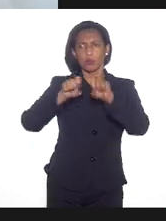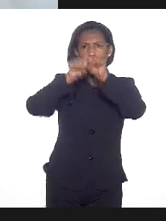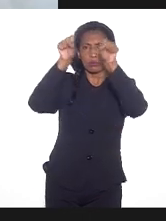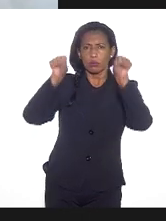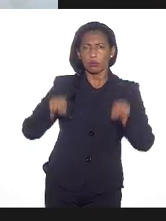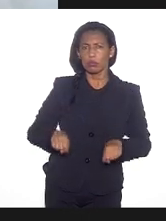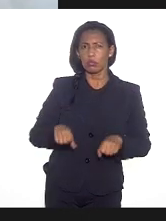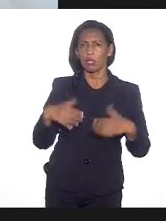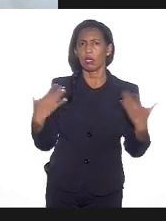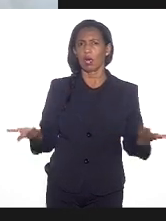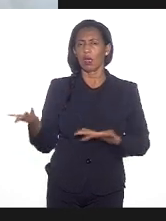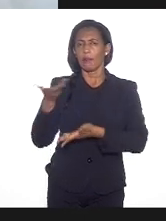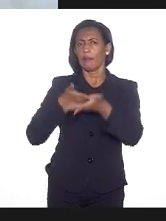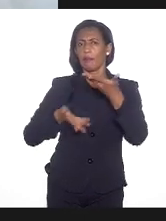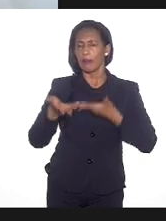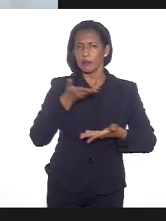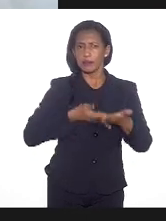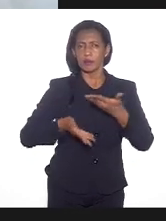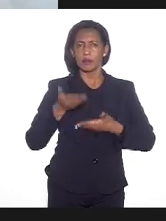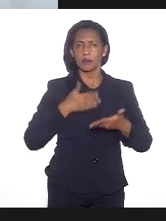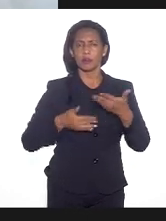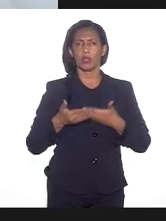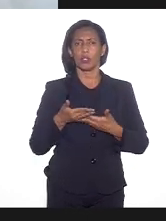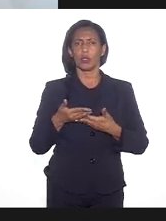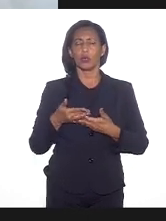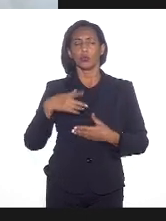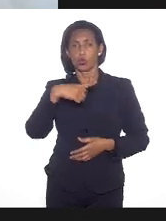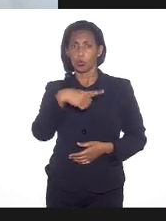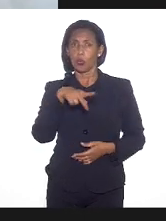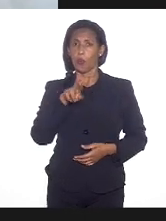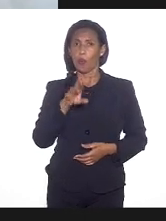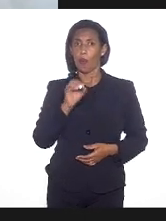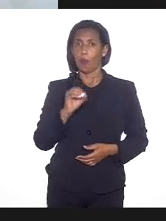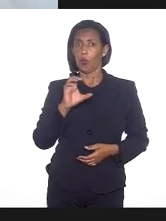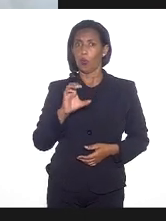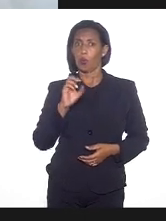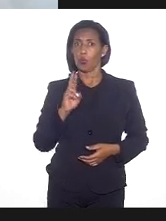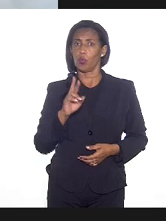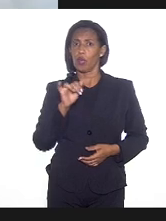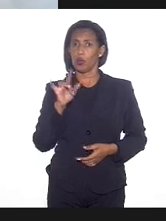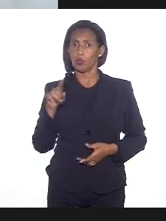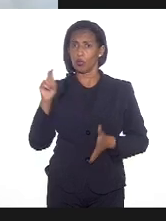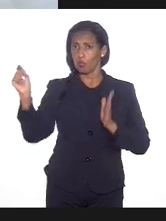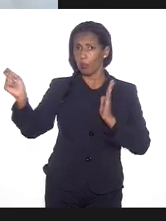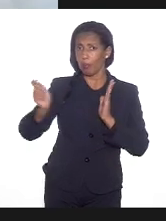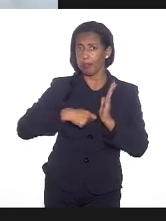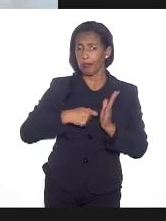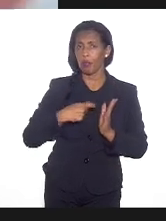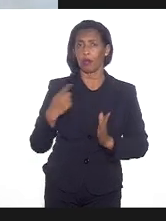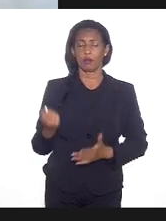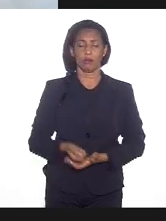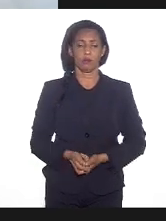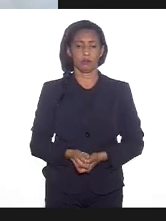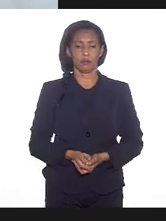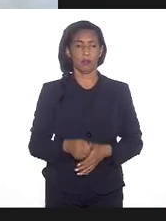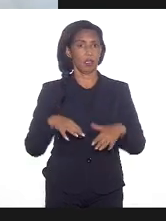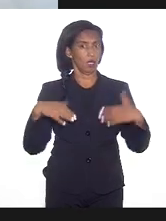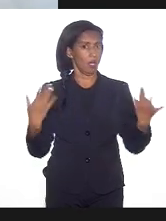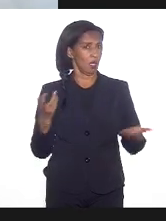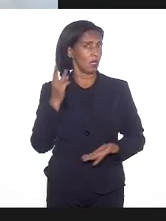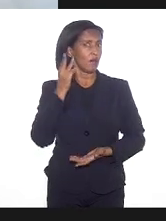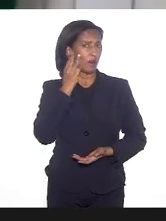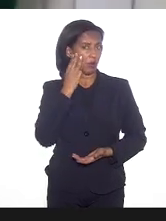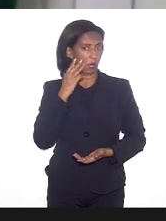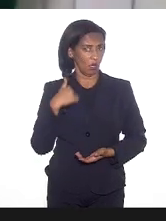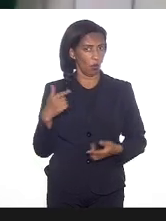e, obviamente, a participação dos procuradores do Estado que chancelaram essa operação. E aí, Valdec, a gente